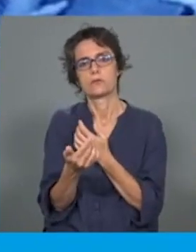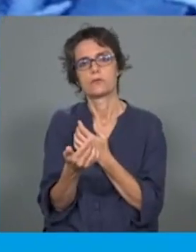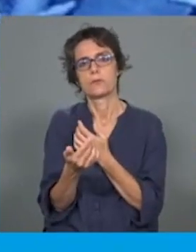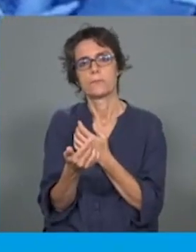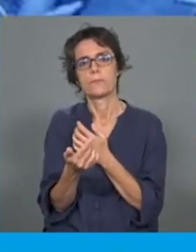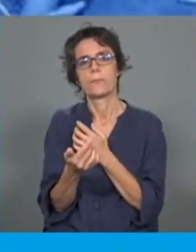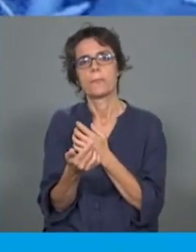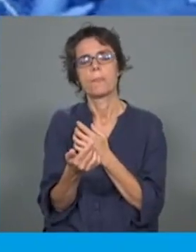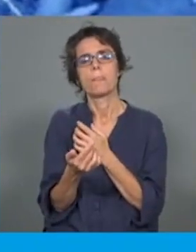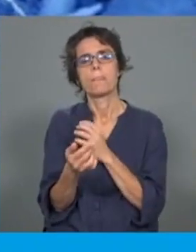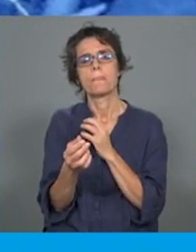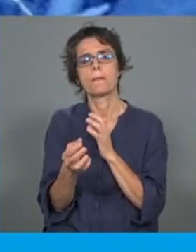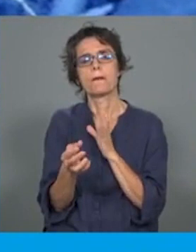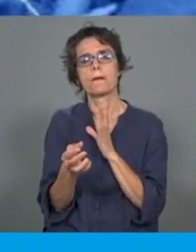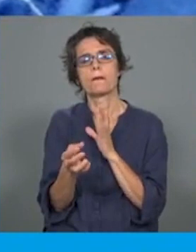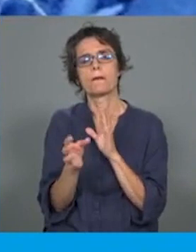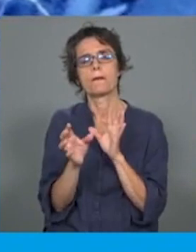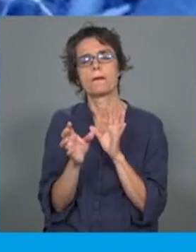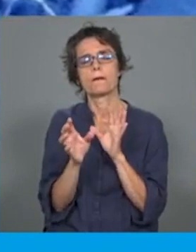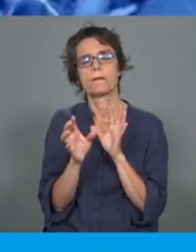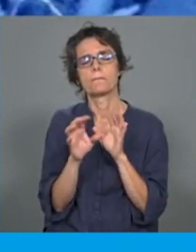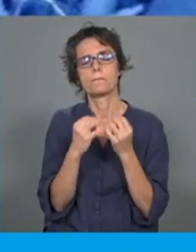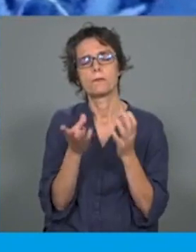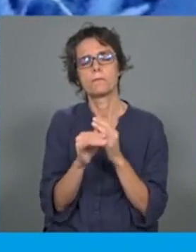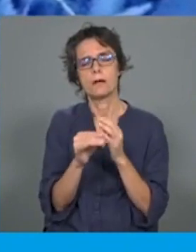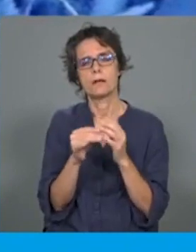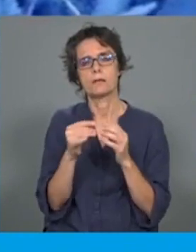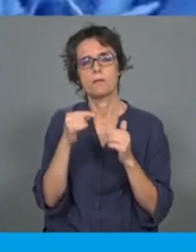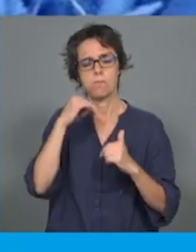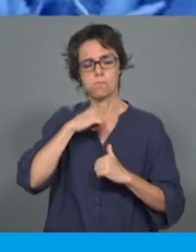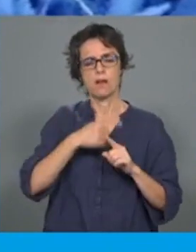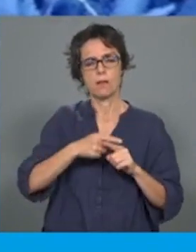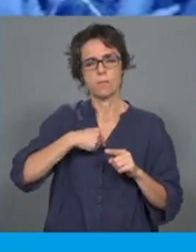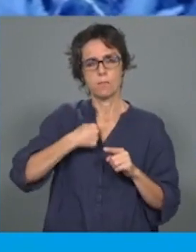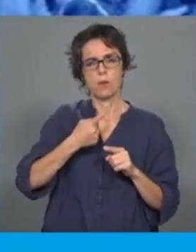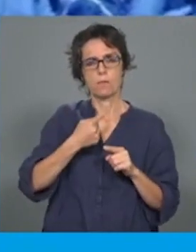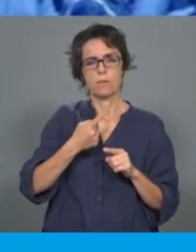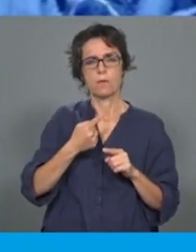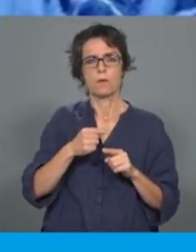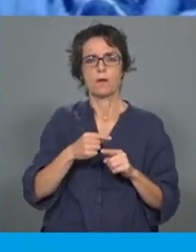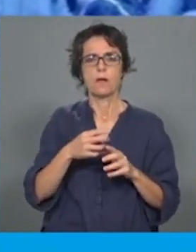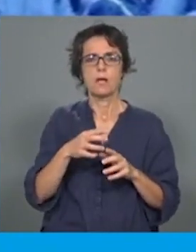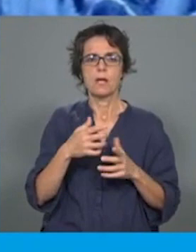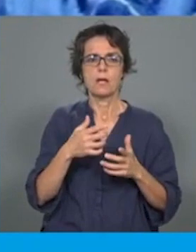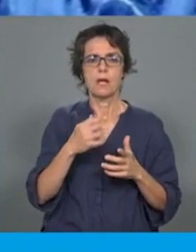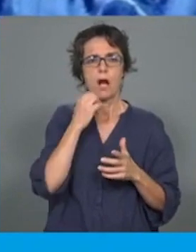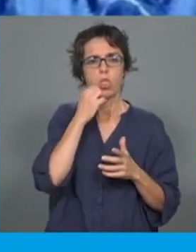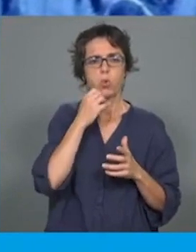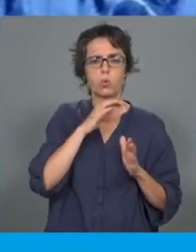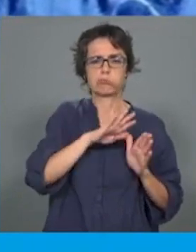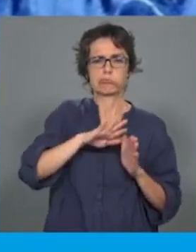sociedade mais egocêntrica, mais individualista, tem esta indiferença à questão da dor. E, portanto, nós